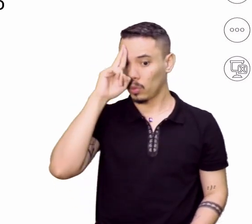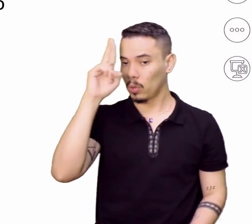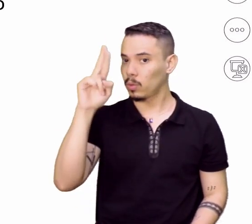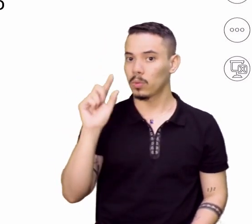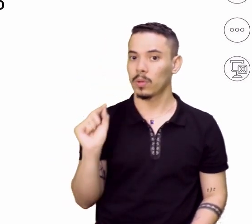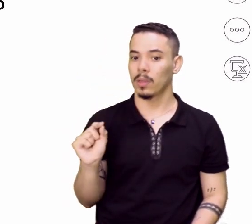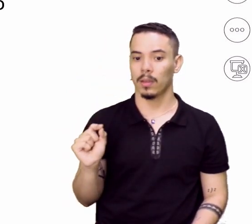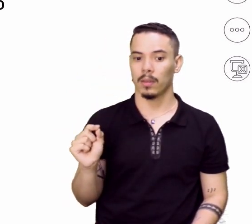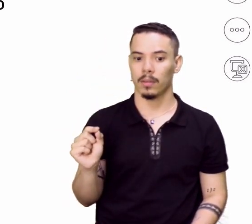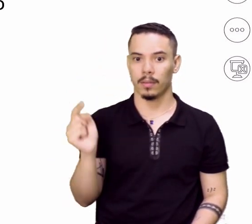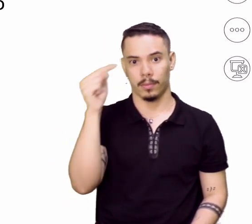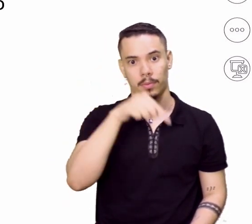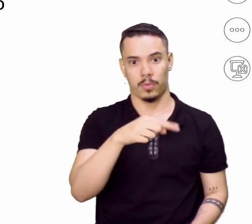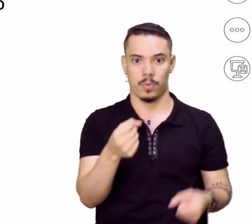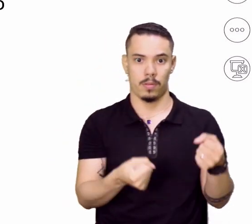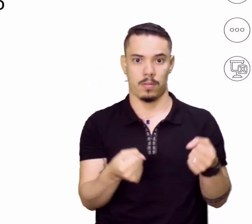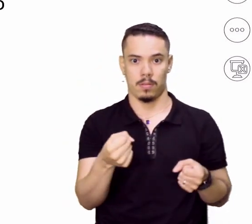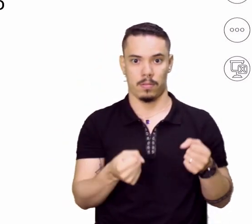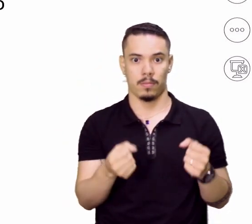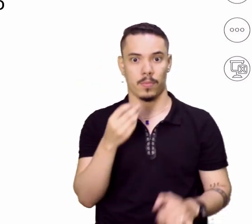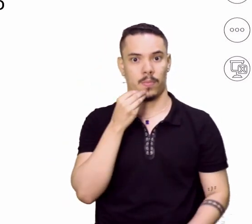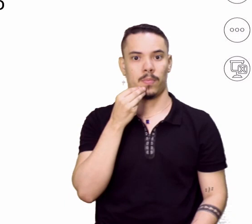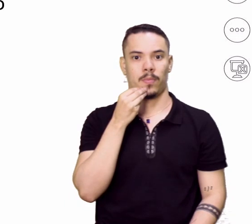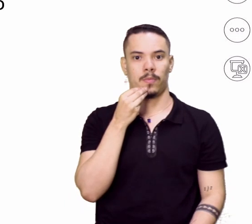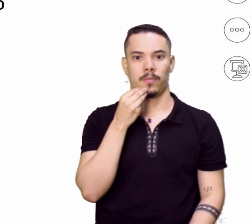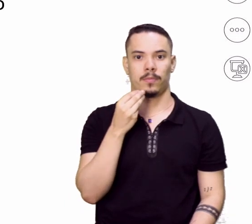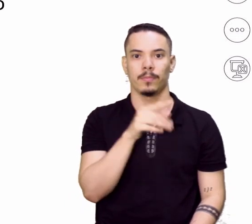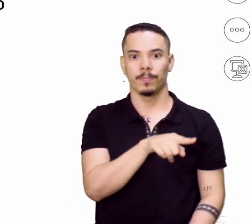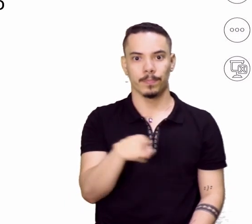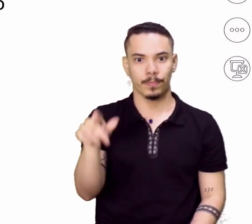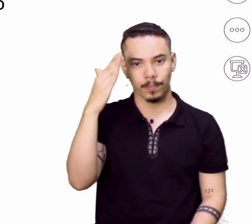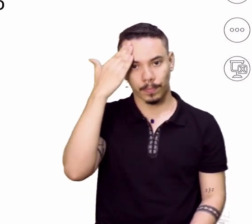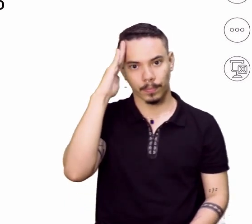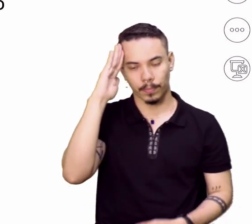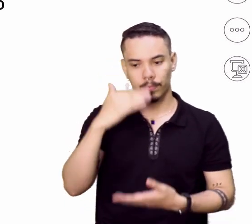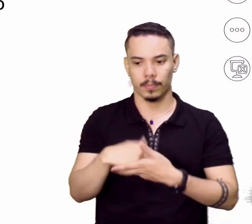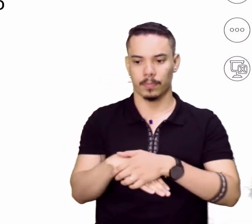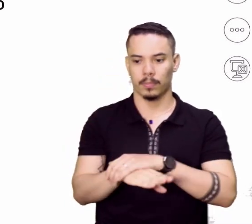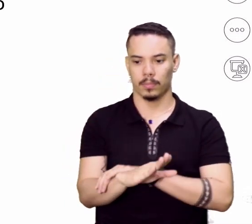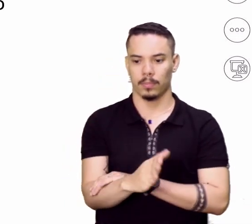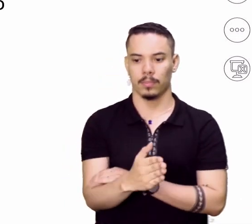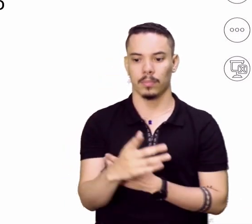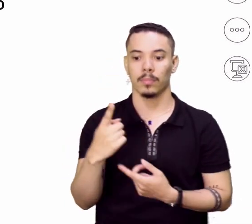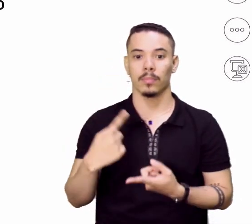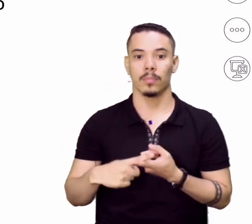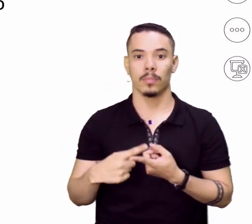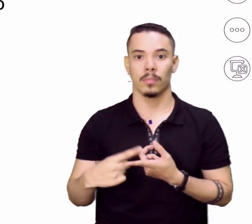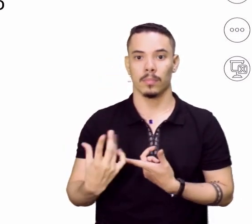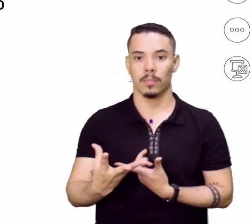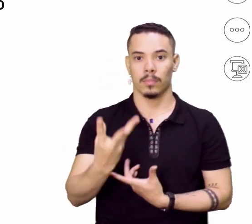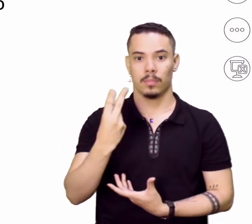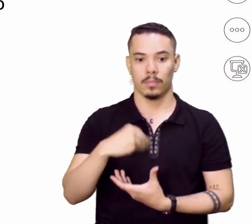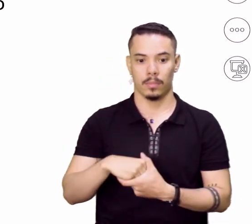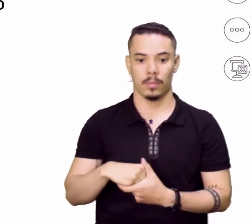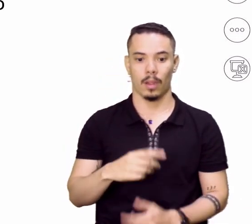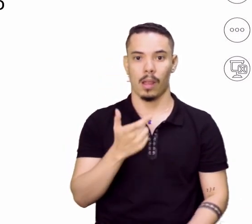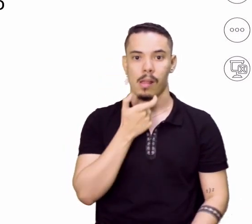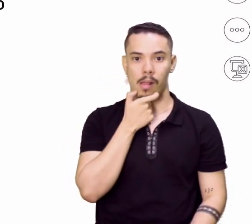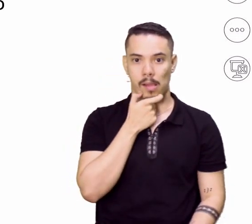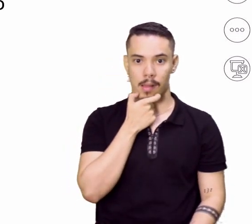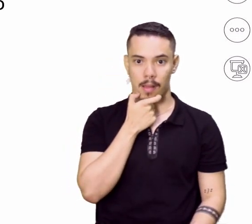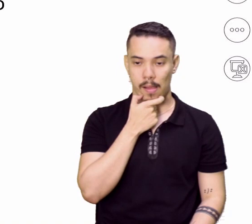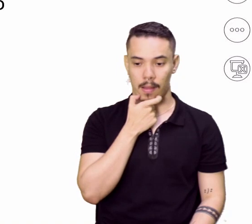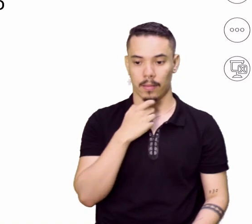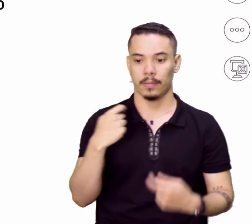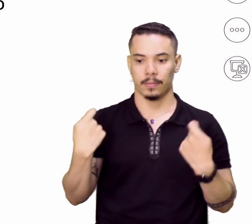quê? Do carro. Você entendeu? Então, porque no inglês a gente precisa colocar,